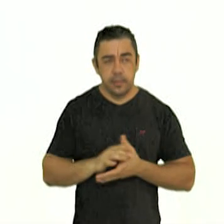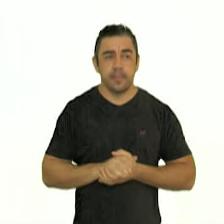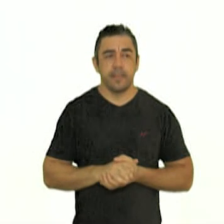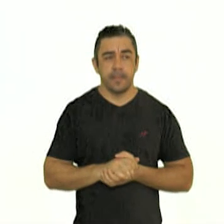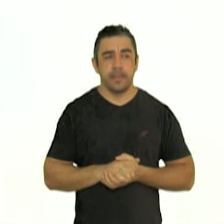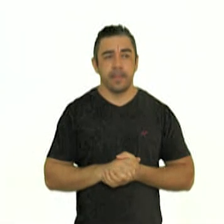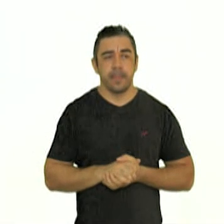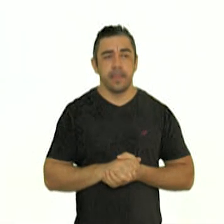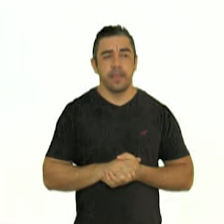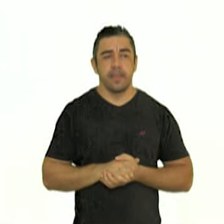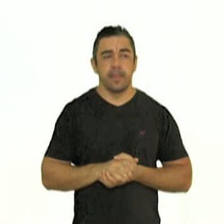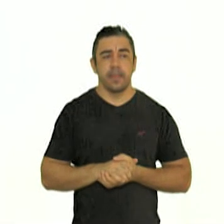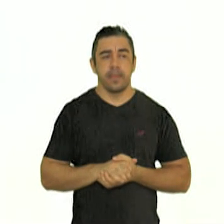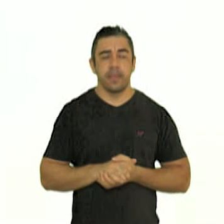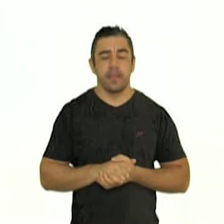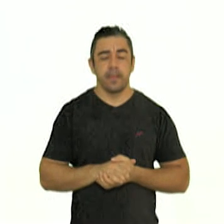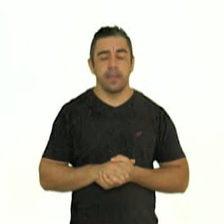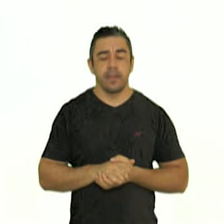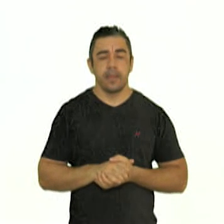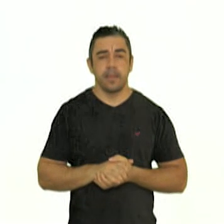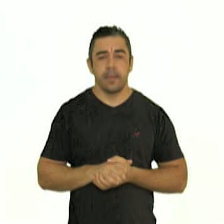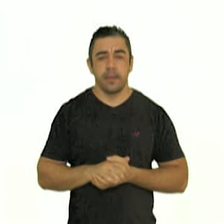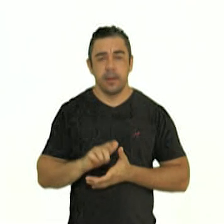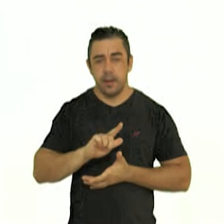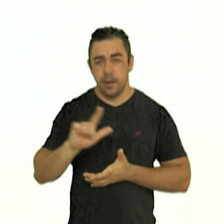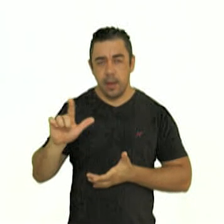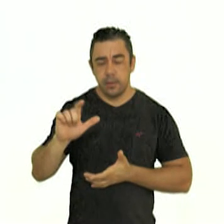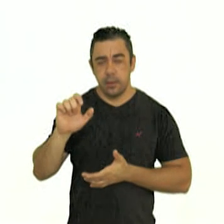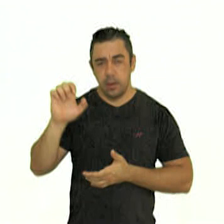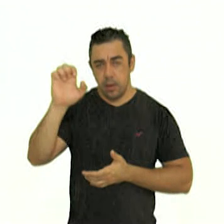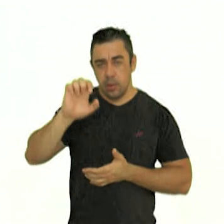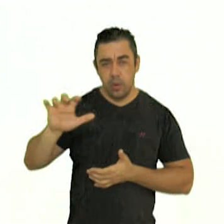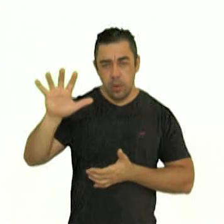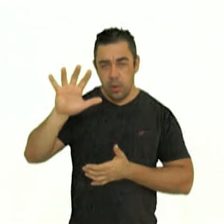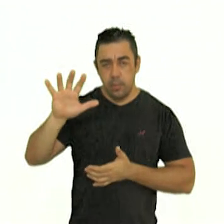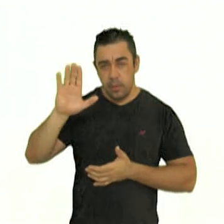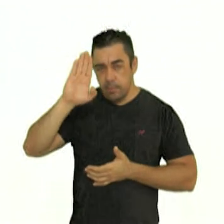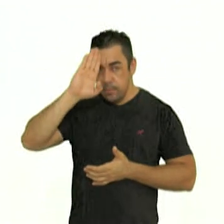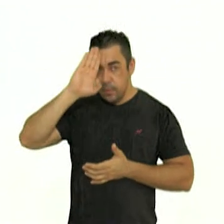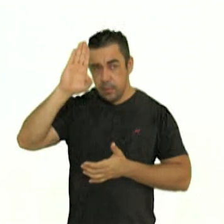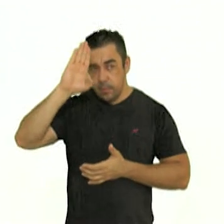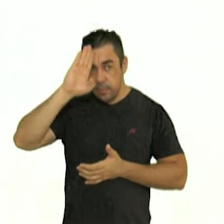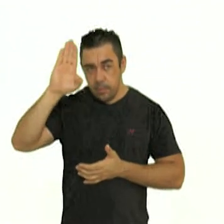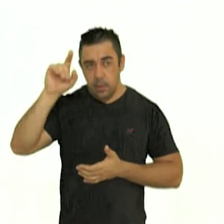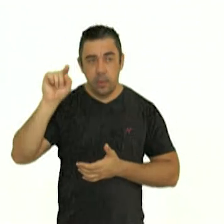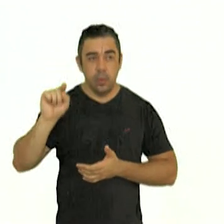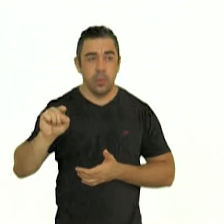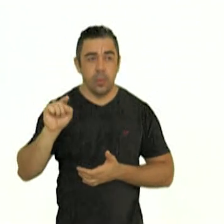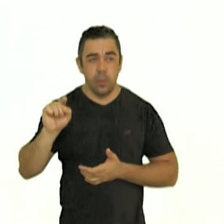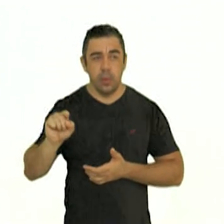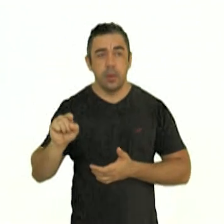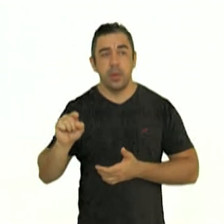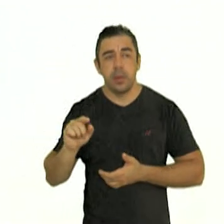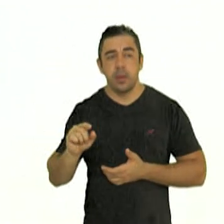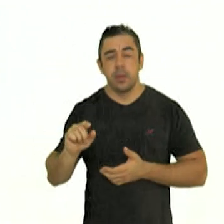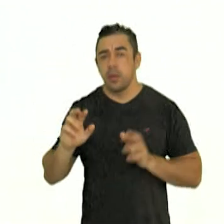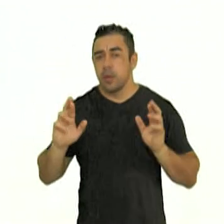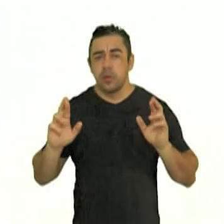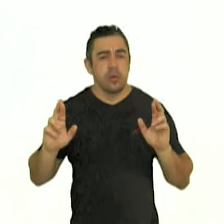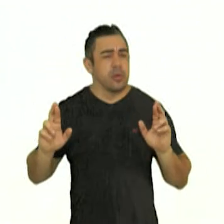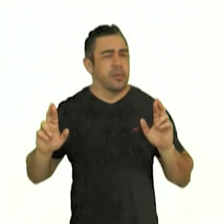pelo planeta. O leste europeu, vale dar um destaque também para o leste europeu, que é